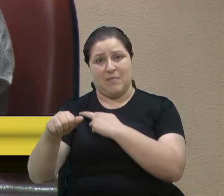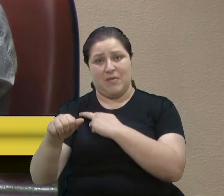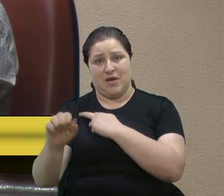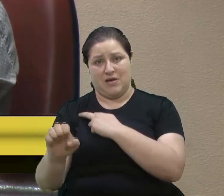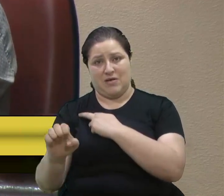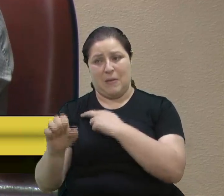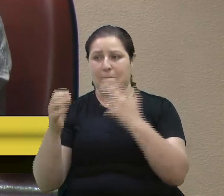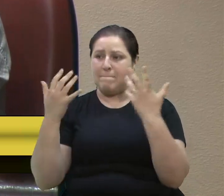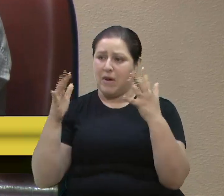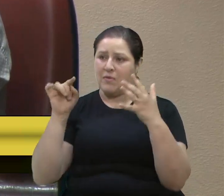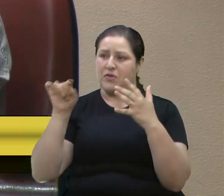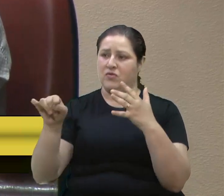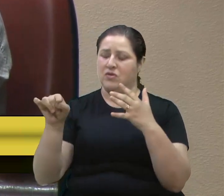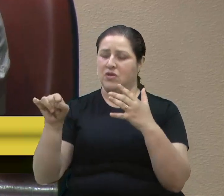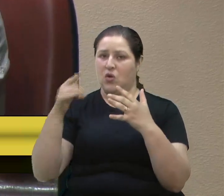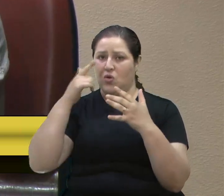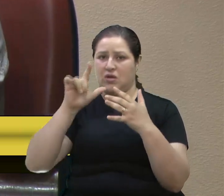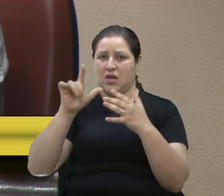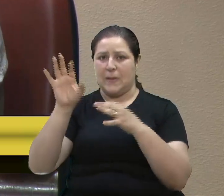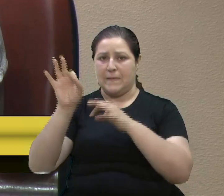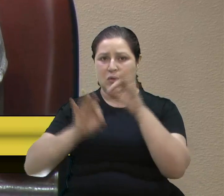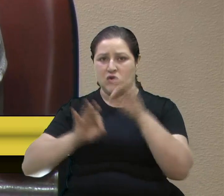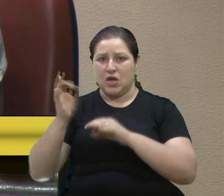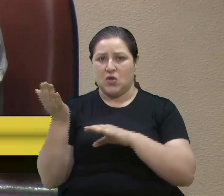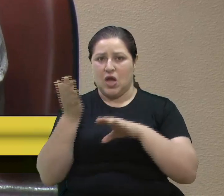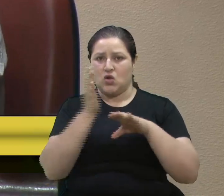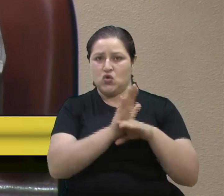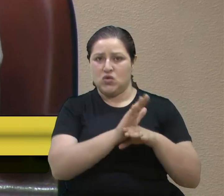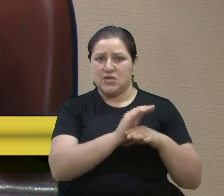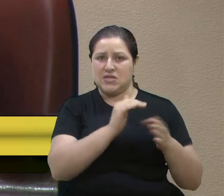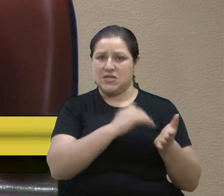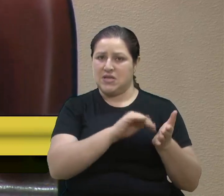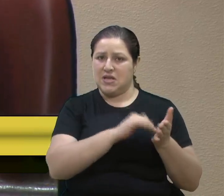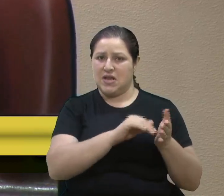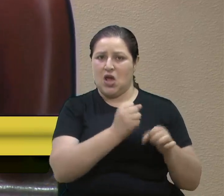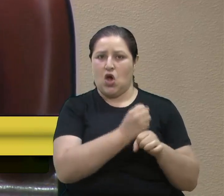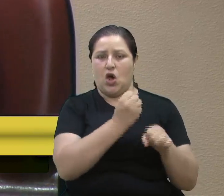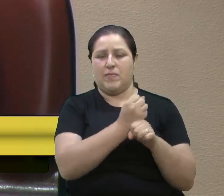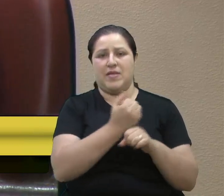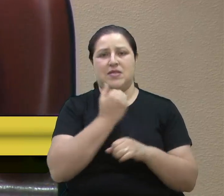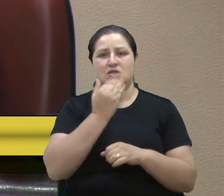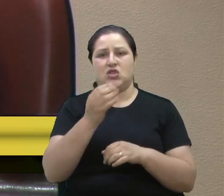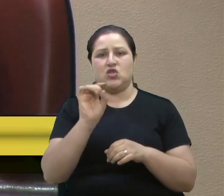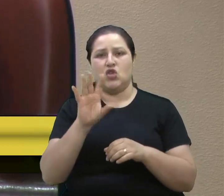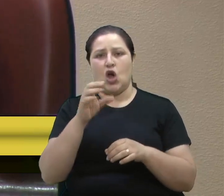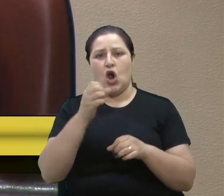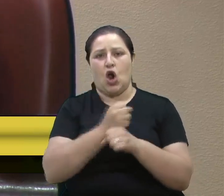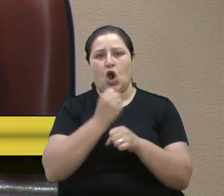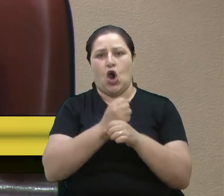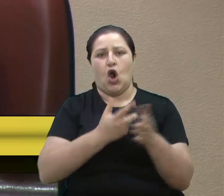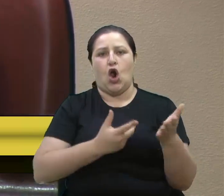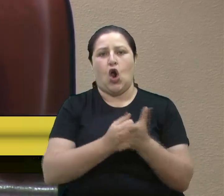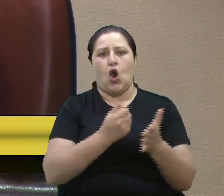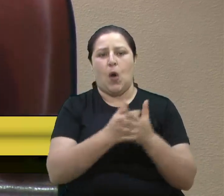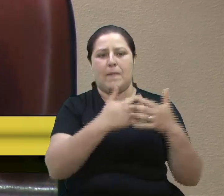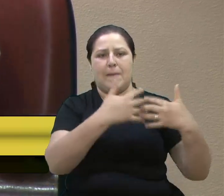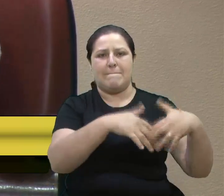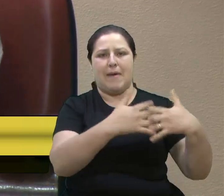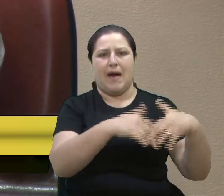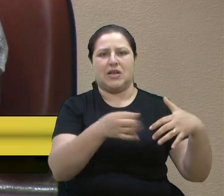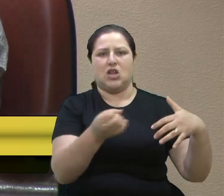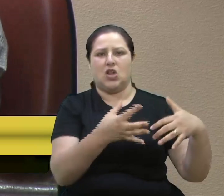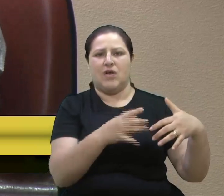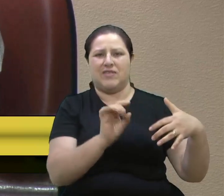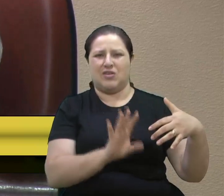que, enfim, esse projeto vai ajudar a Secretaria de Obras, porque não adianta só comprar máquina. Vai vir máquina nova, mas não adianta só